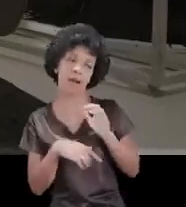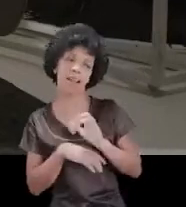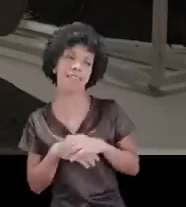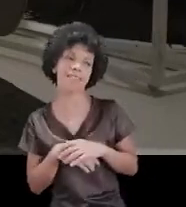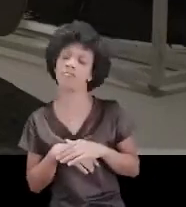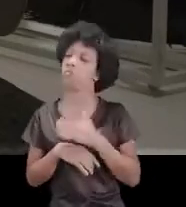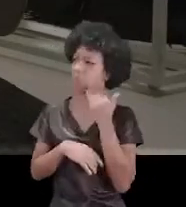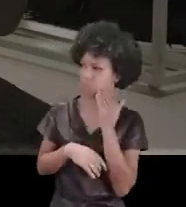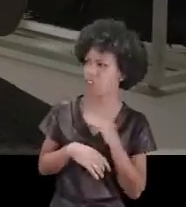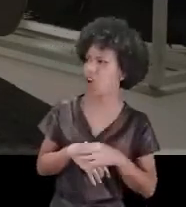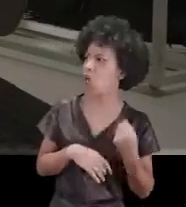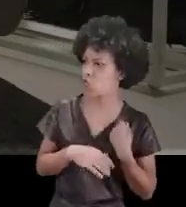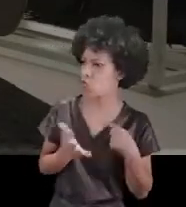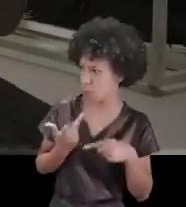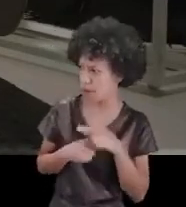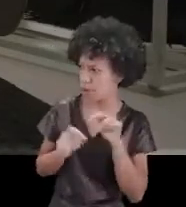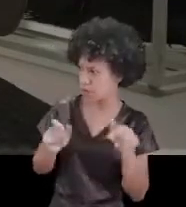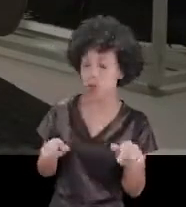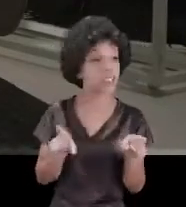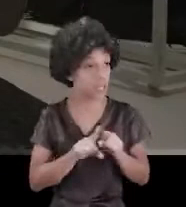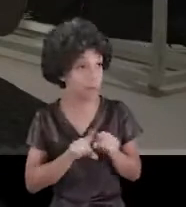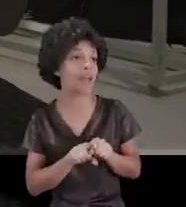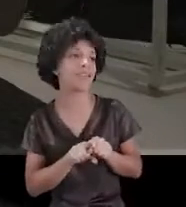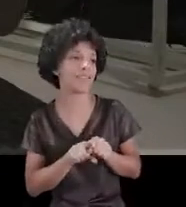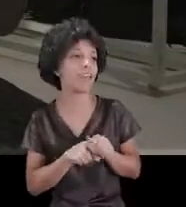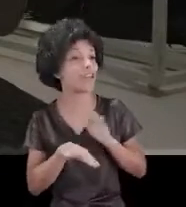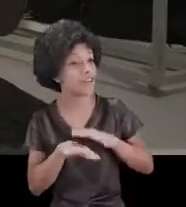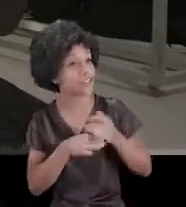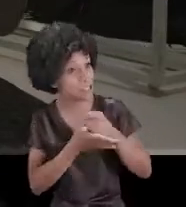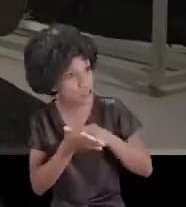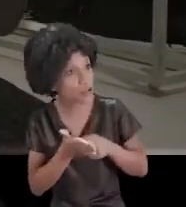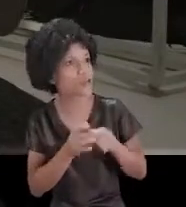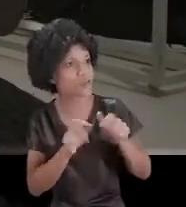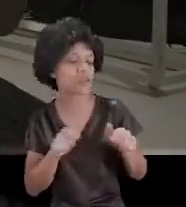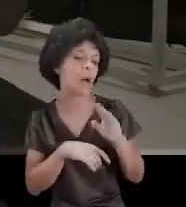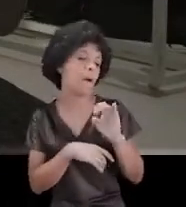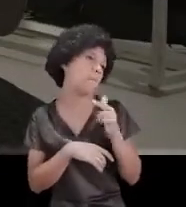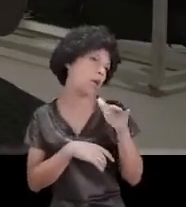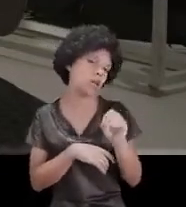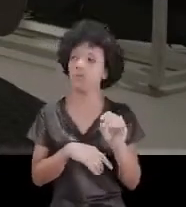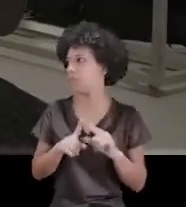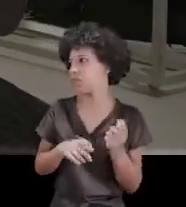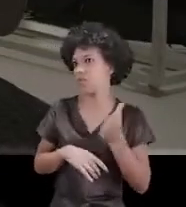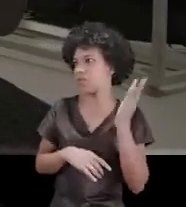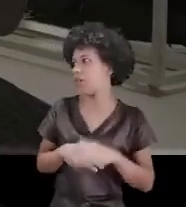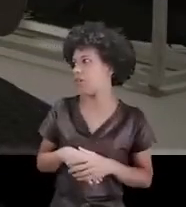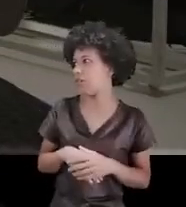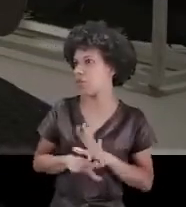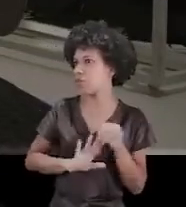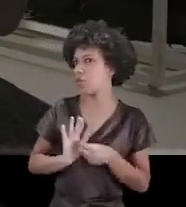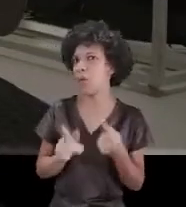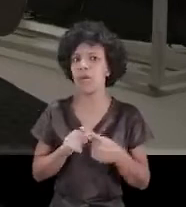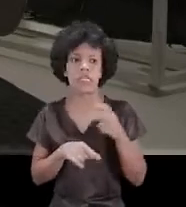falar números para as pessoas também e fazer jogos para as pessoas no caso um bolões mas aí você fodeu o rolê porque se 50